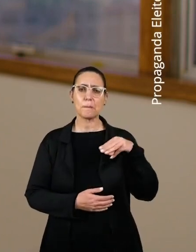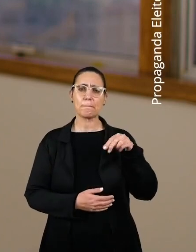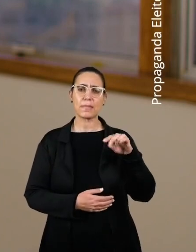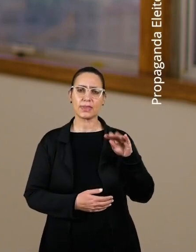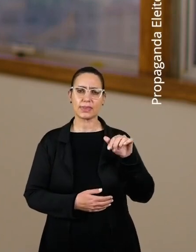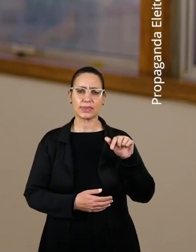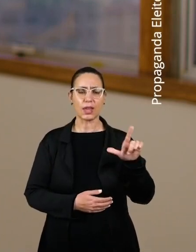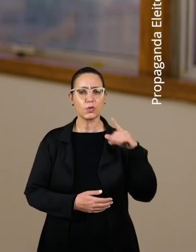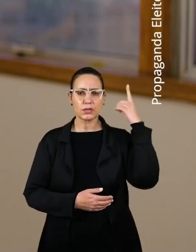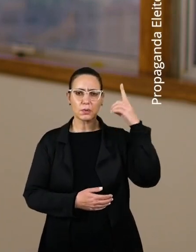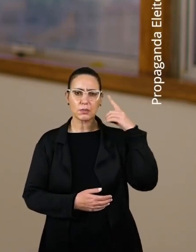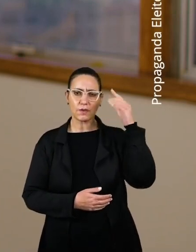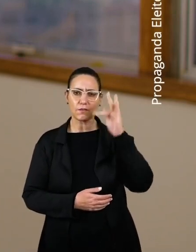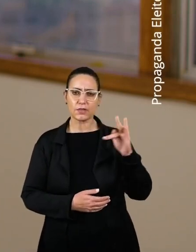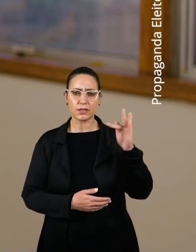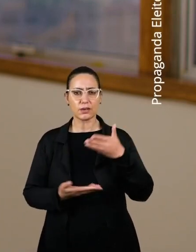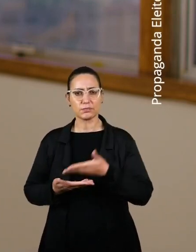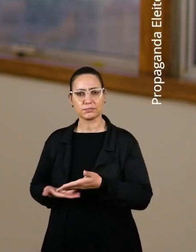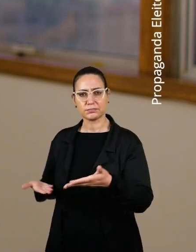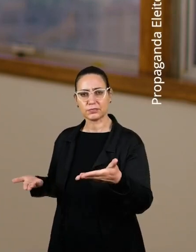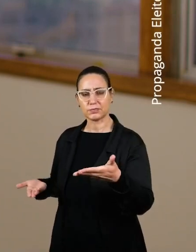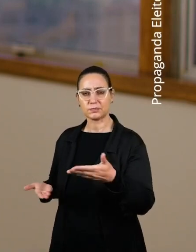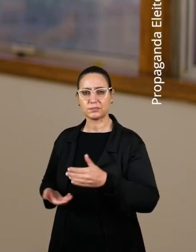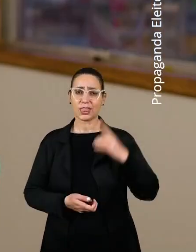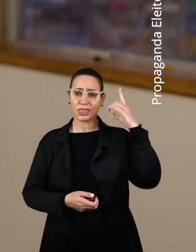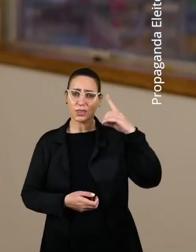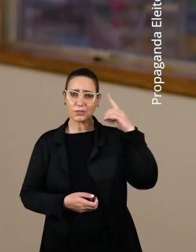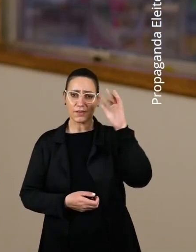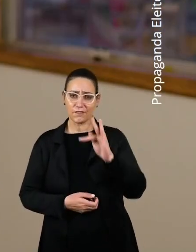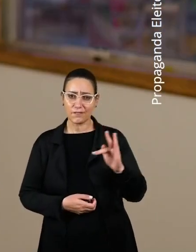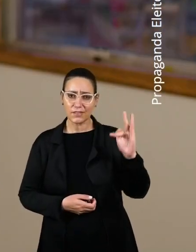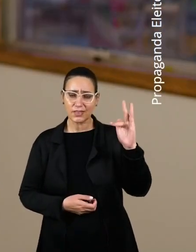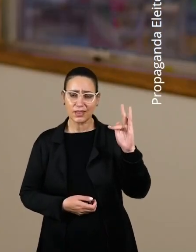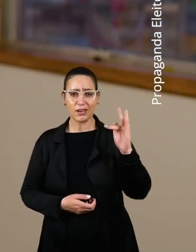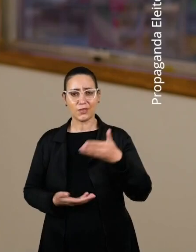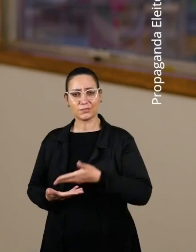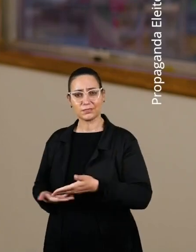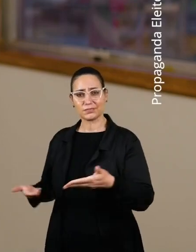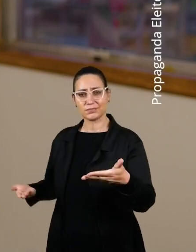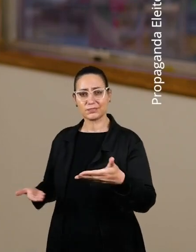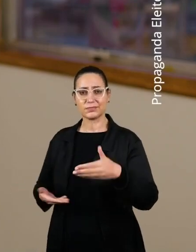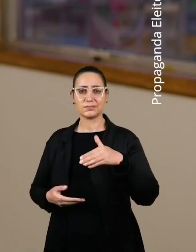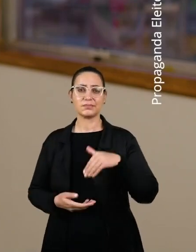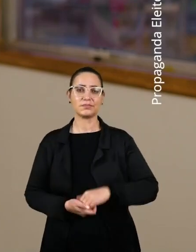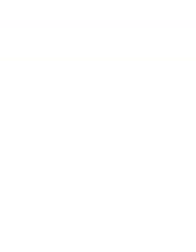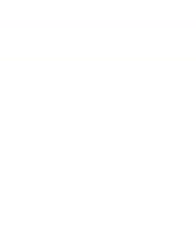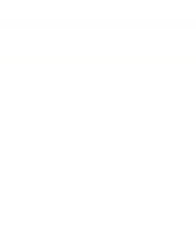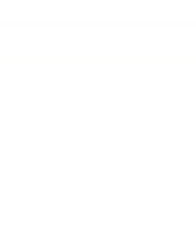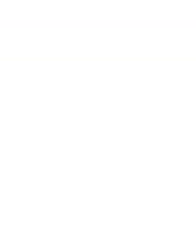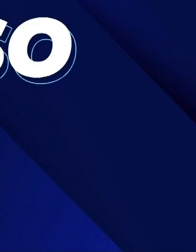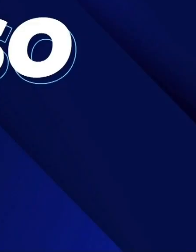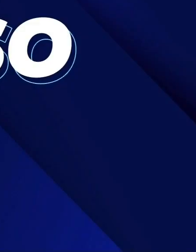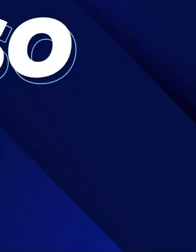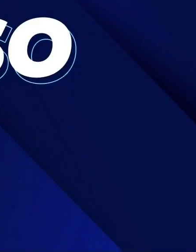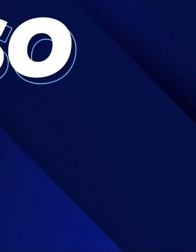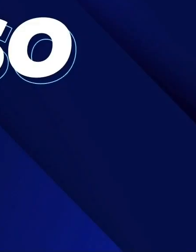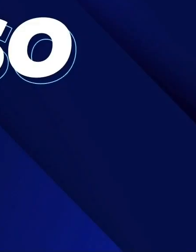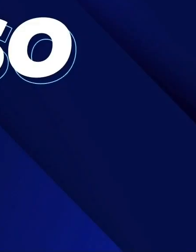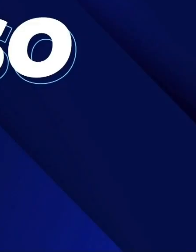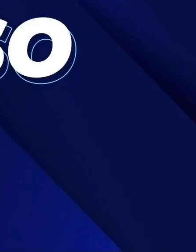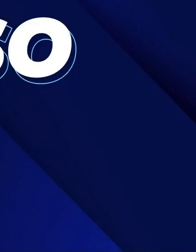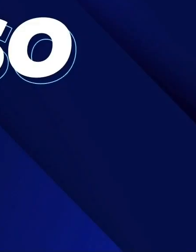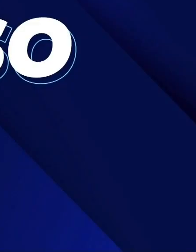para deputado federal, Sandro Cintrão, 14:23. Para deputada federal, Vívia Quadros, 14:30. É